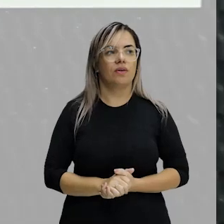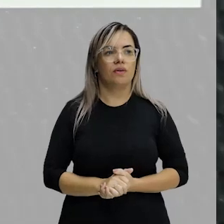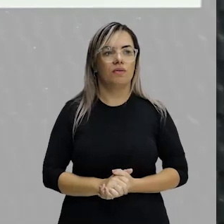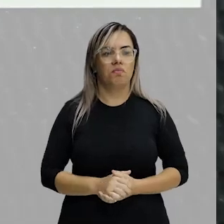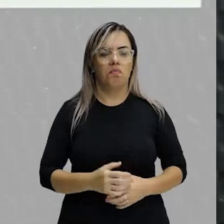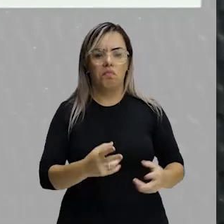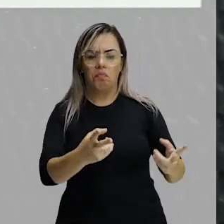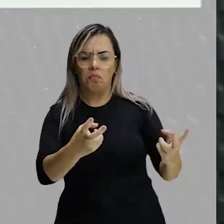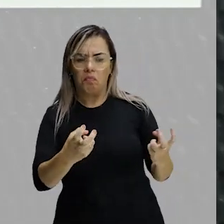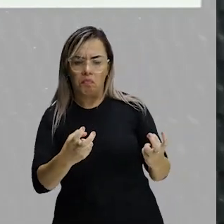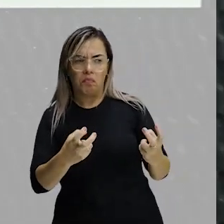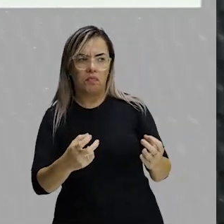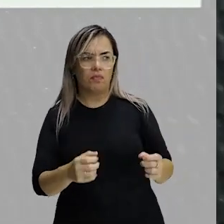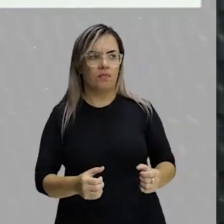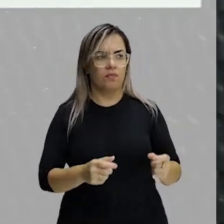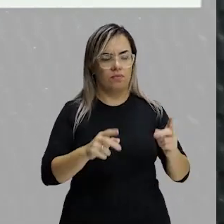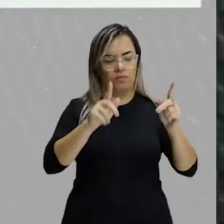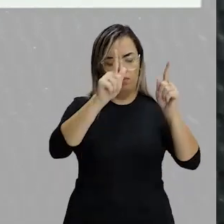retângulo,